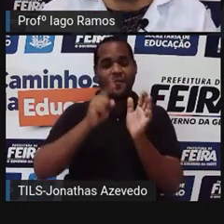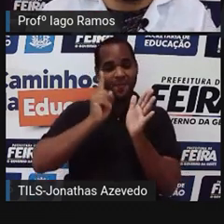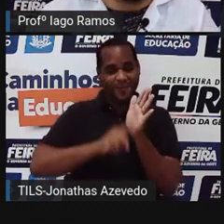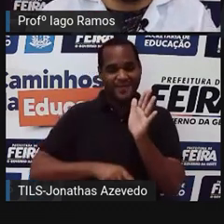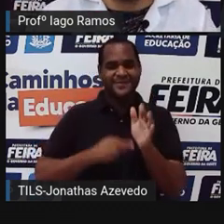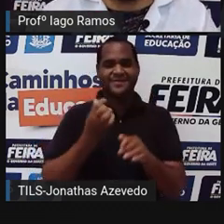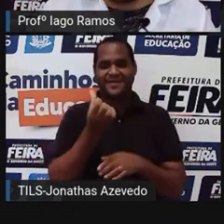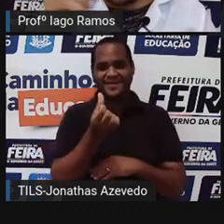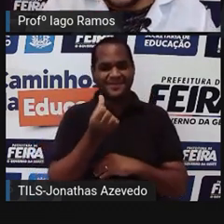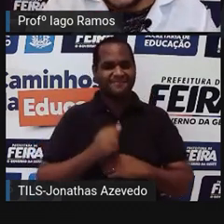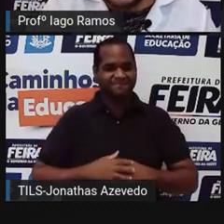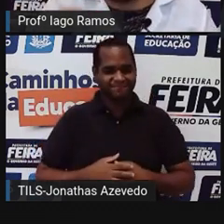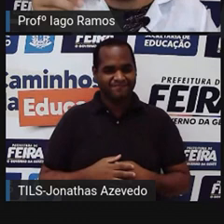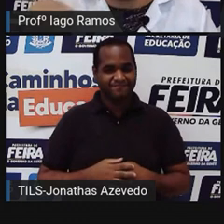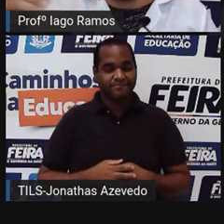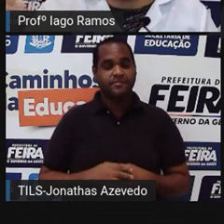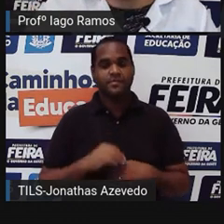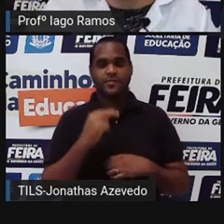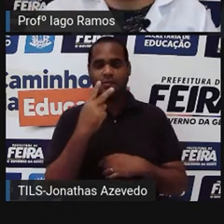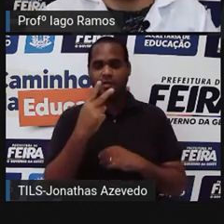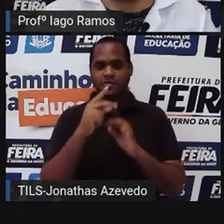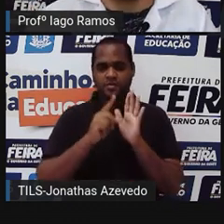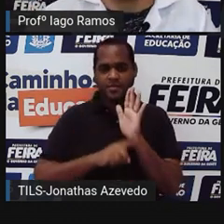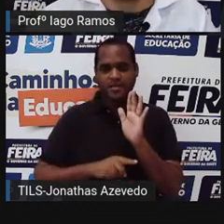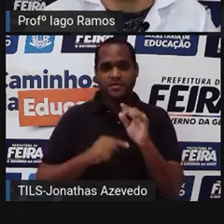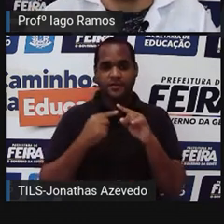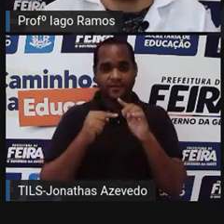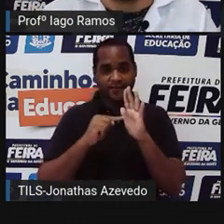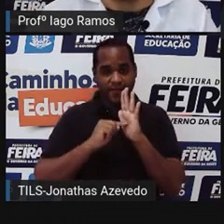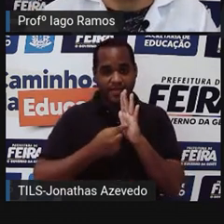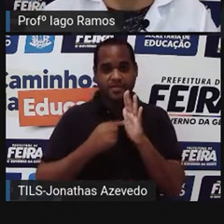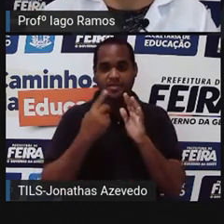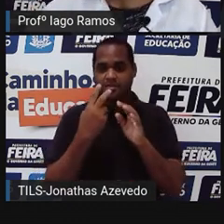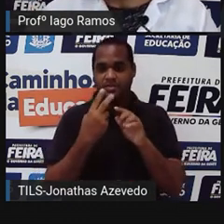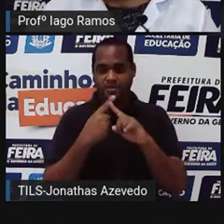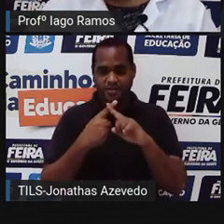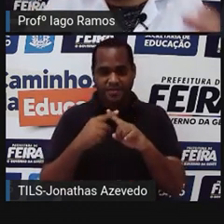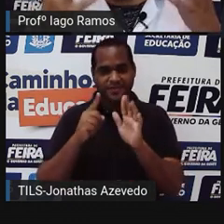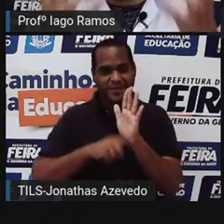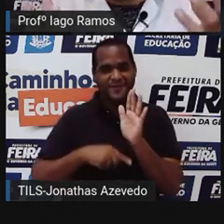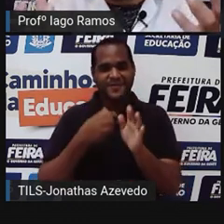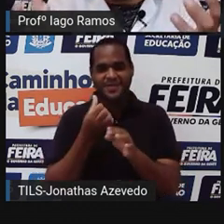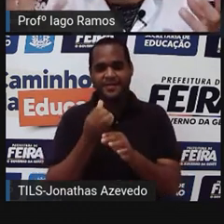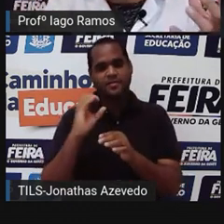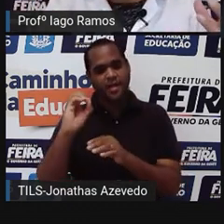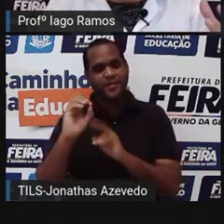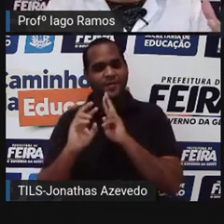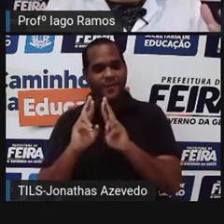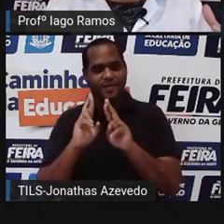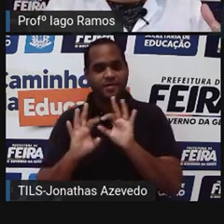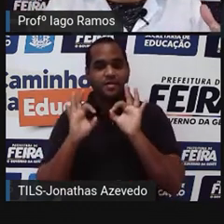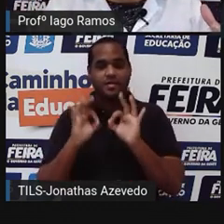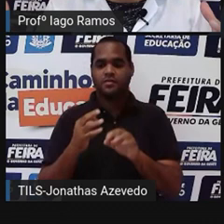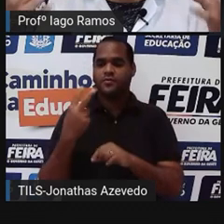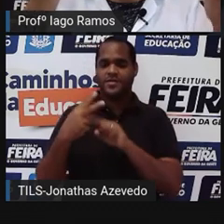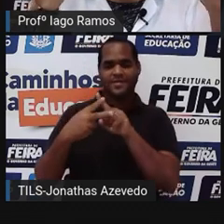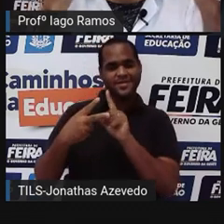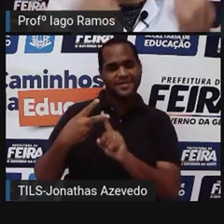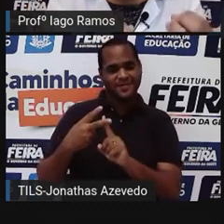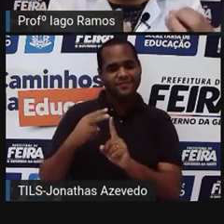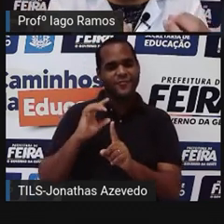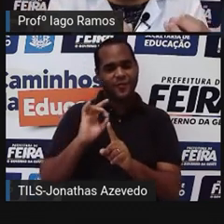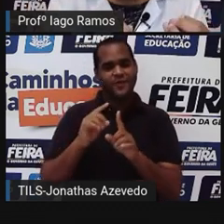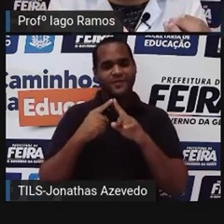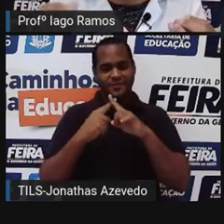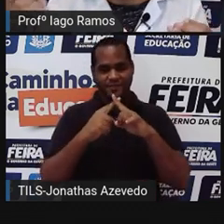6. Então, 2x vezes x menos 6 está dando zero. Eu tenho duas coisas multiplicadas e dando zero. Se eu